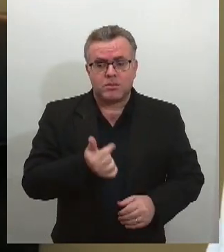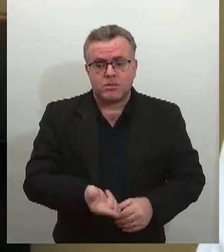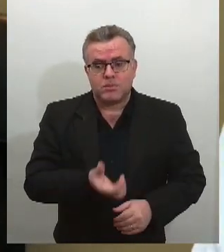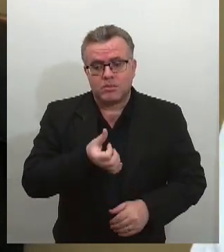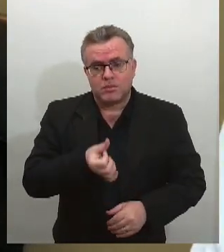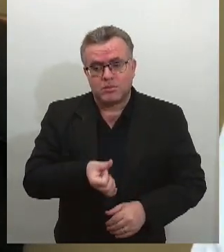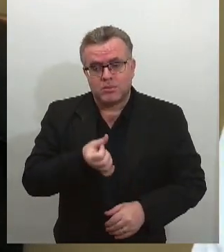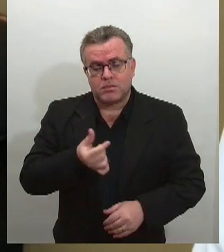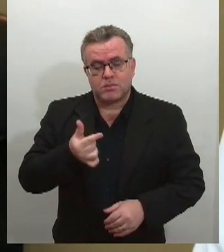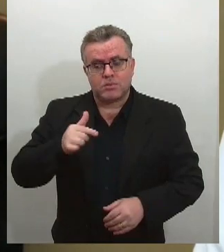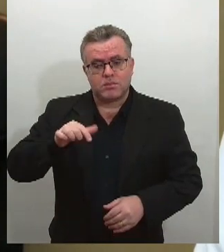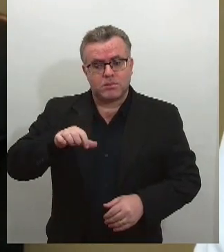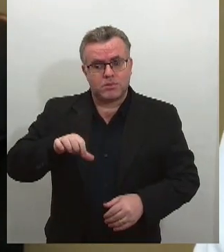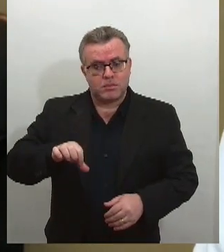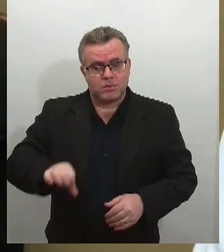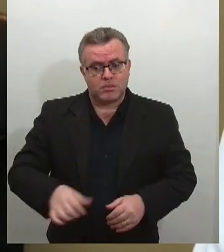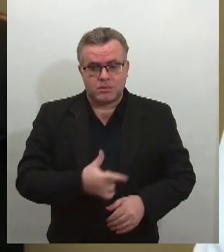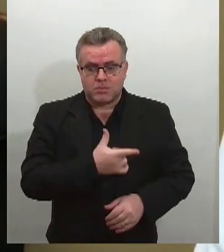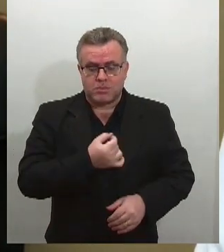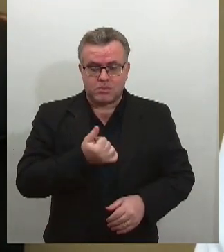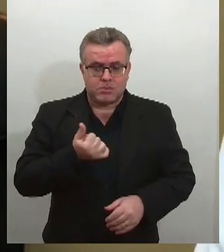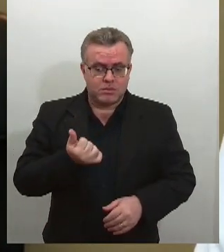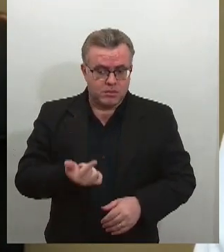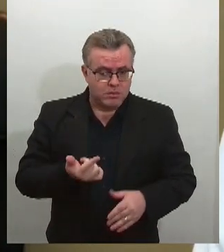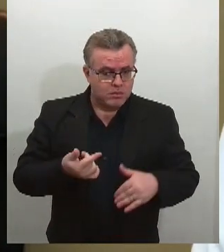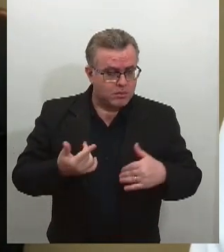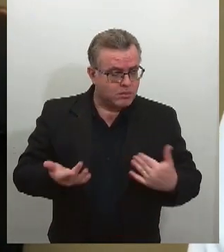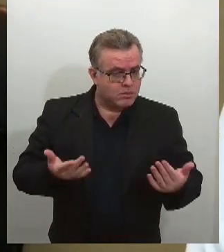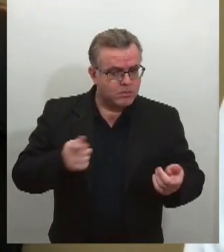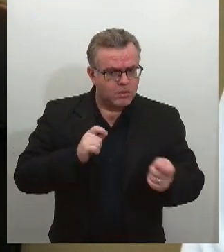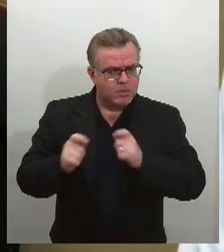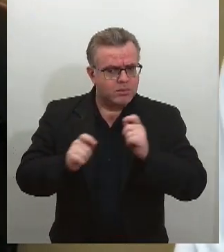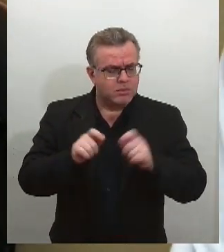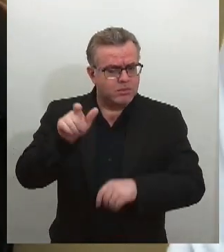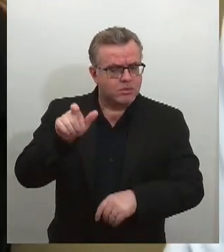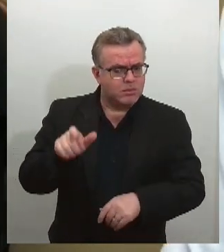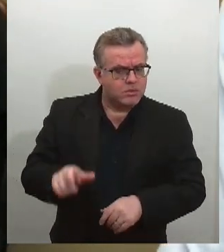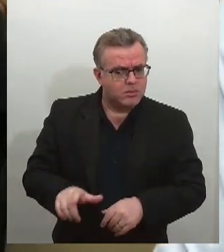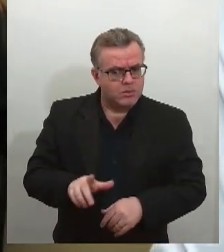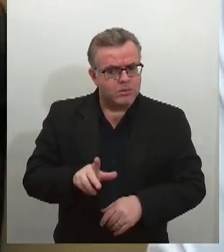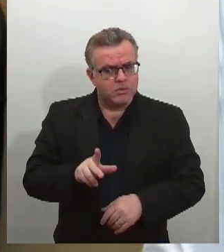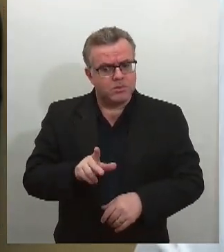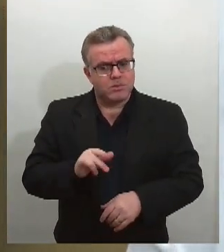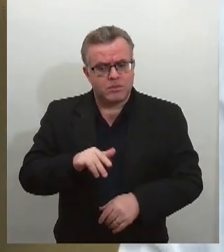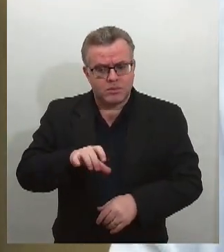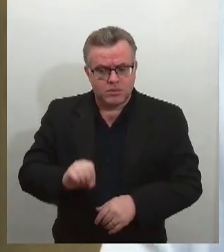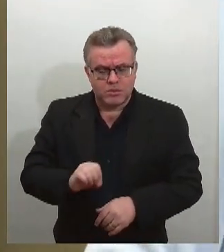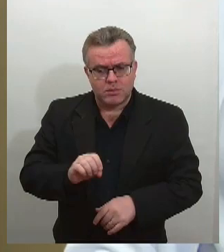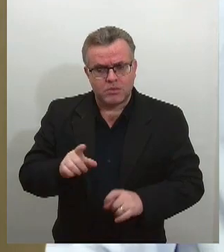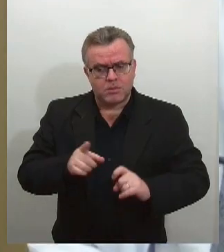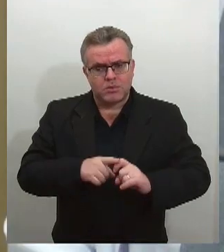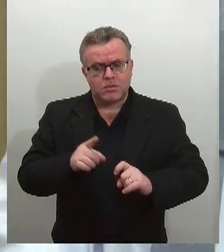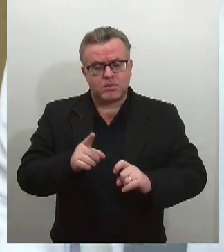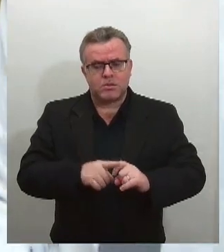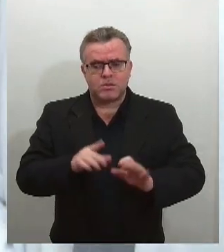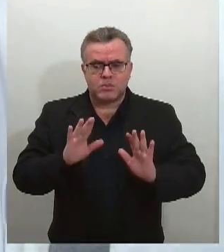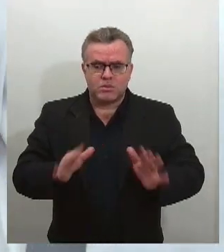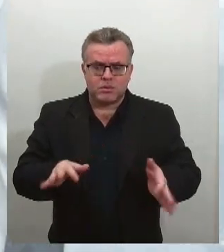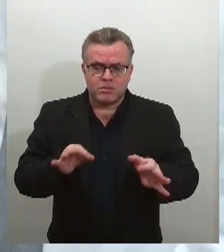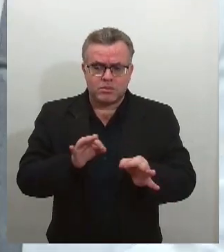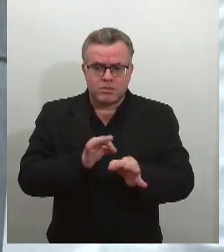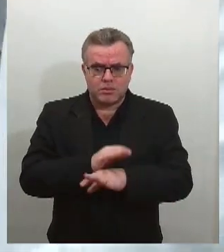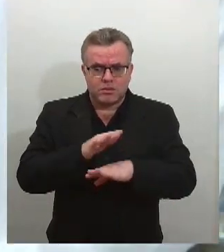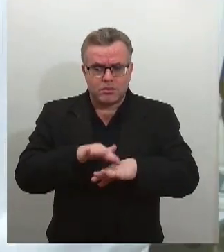12.629 de 2012. Eu converso agora com o Wilson Leão, ele que é médico, cirurgião vascular, que vai falar um pouco para a gente